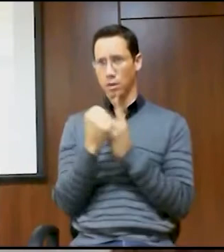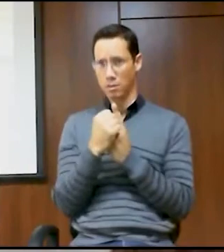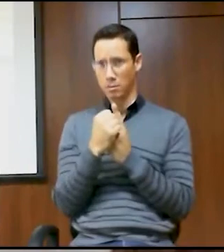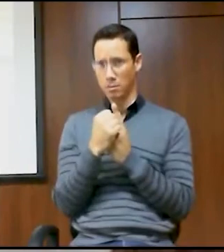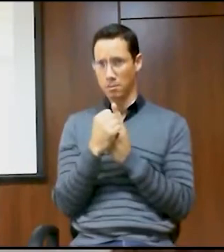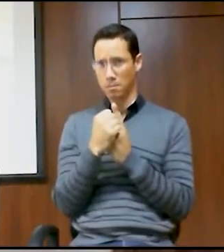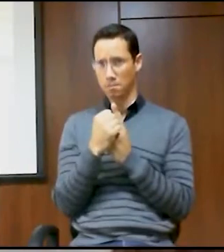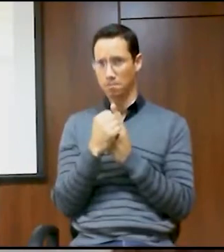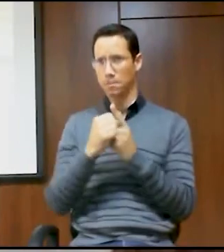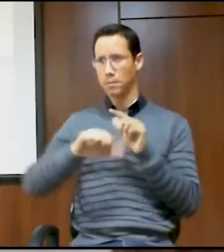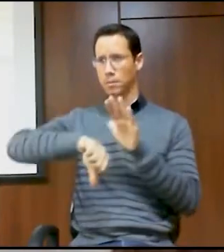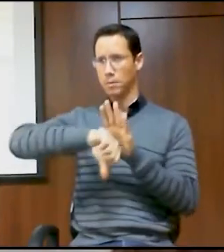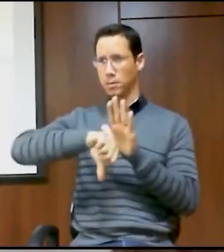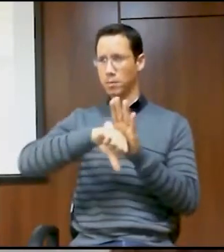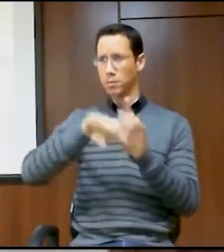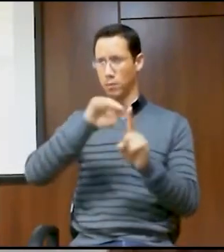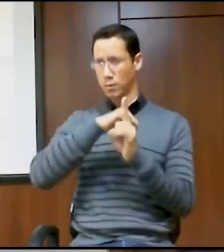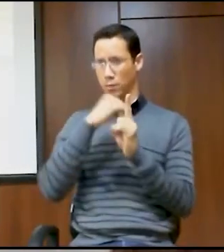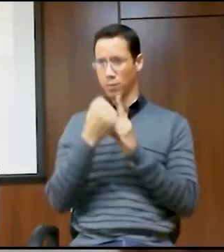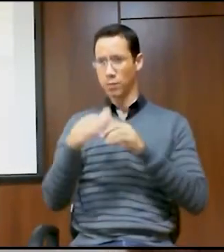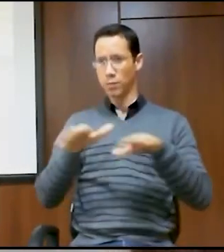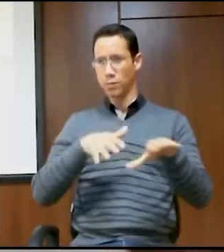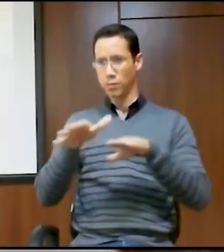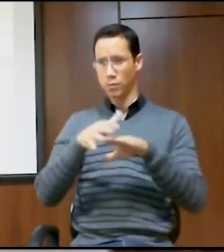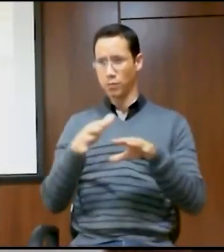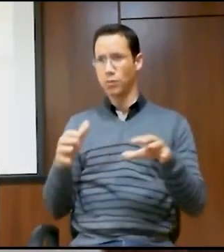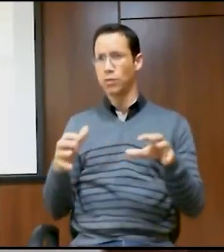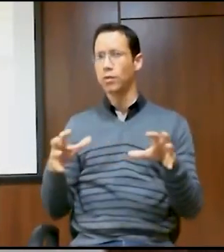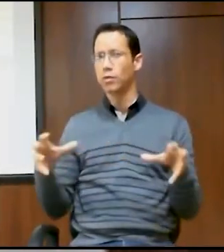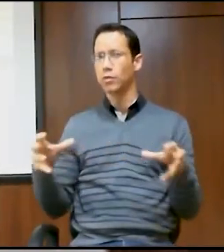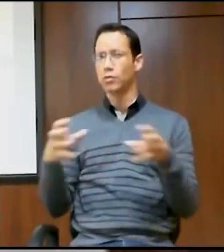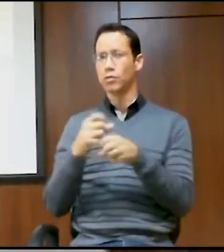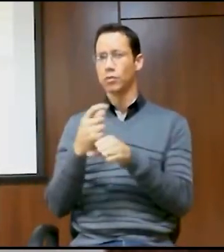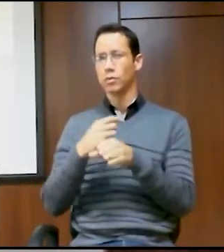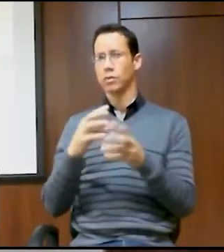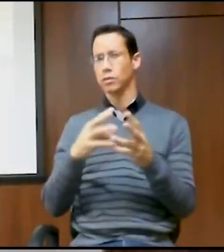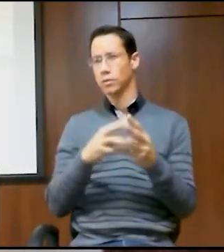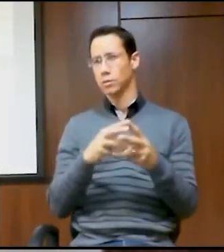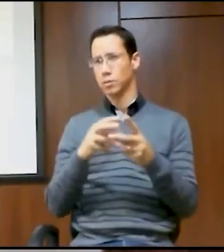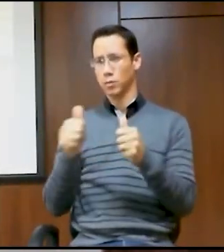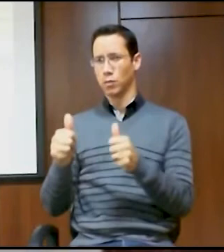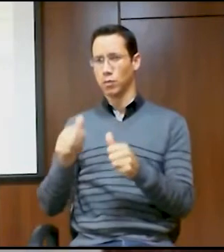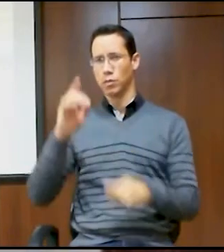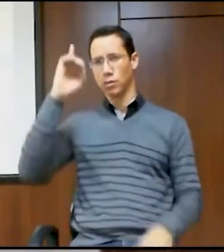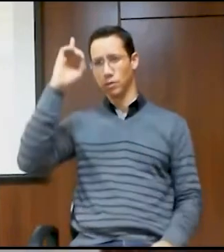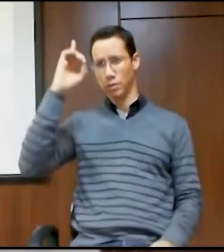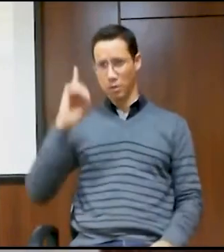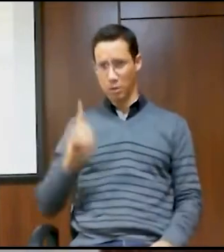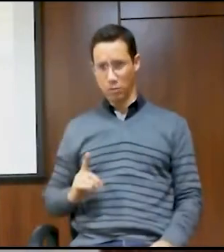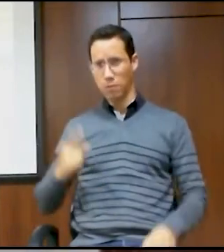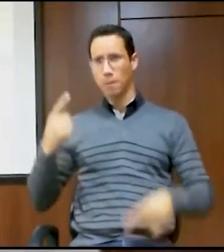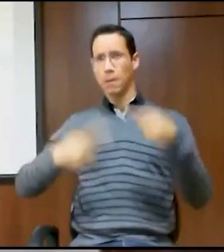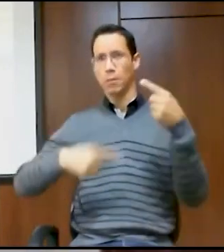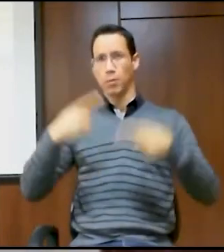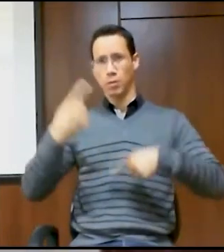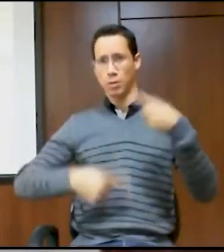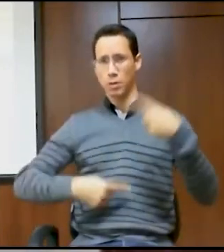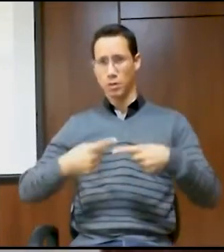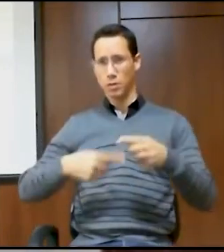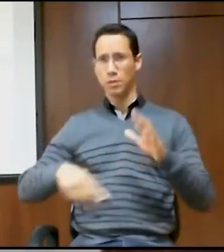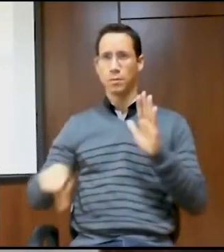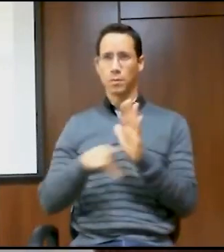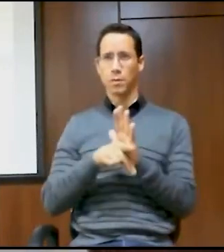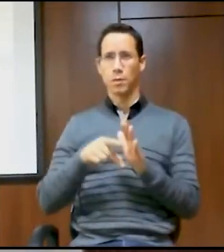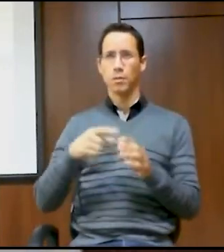criminalização dos movimentos sociais vem junto com o desmonte que a gente está tendo dos direitos, da política e da própria discussão